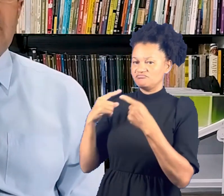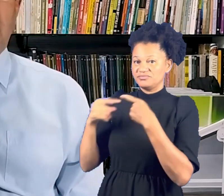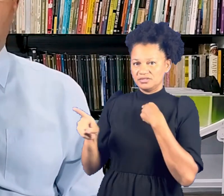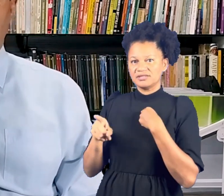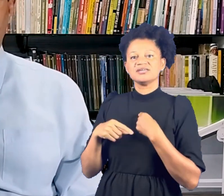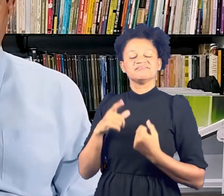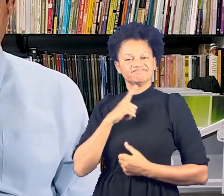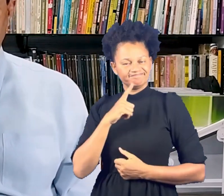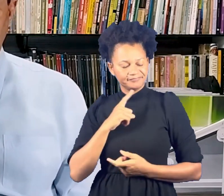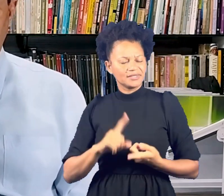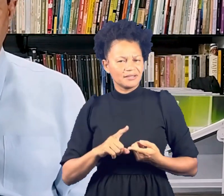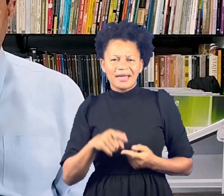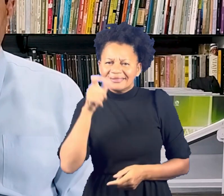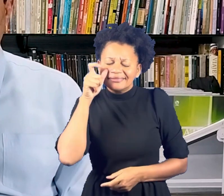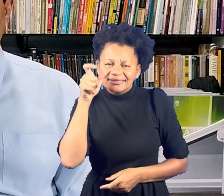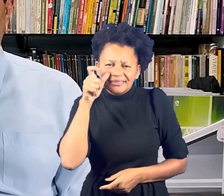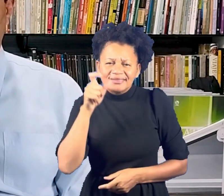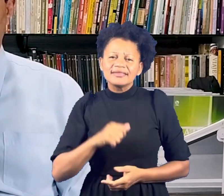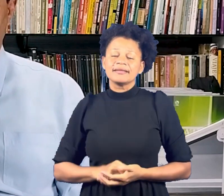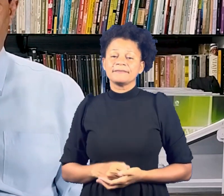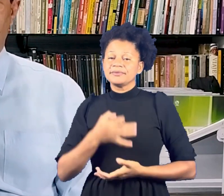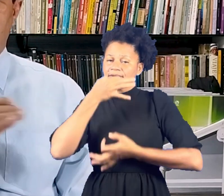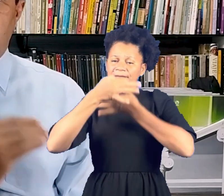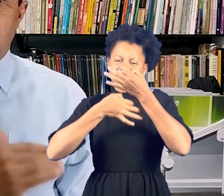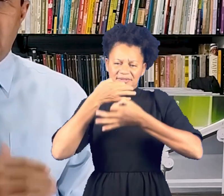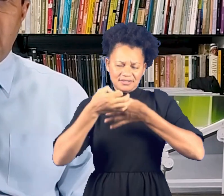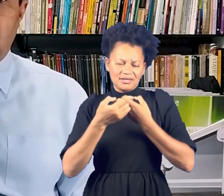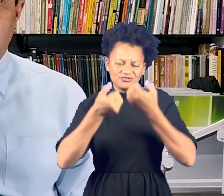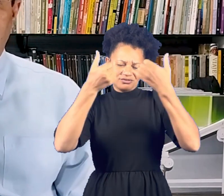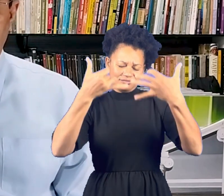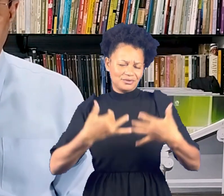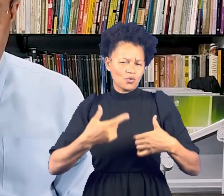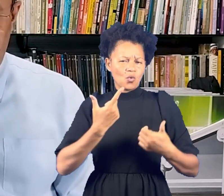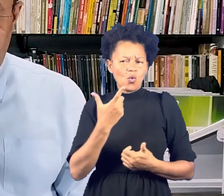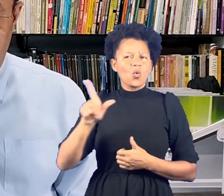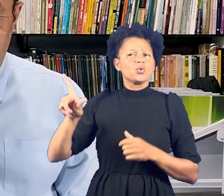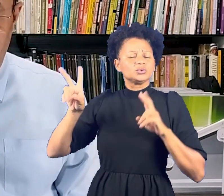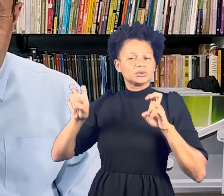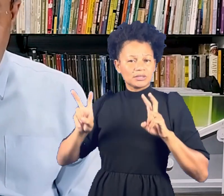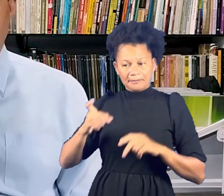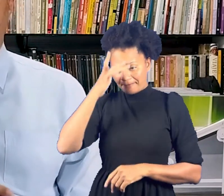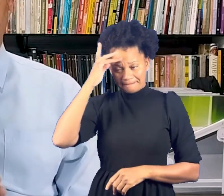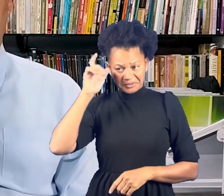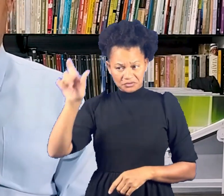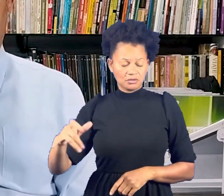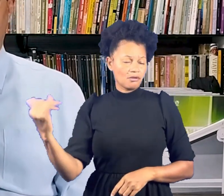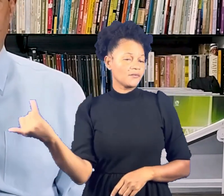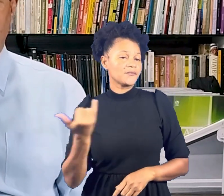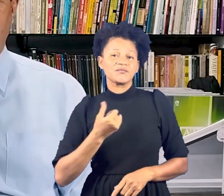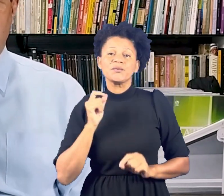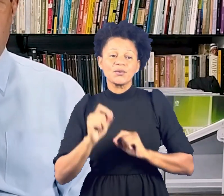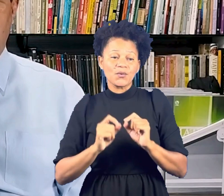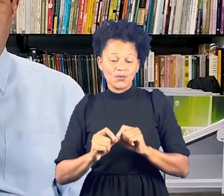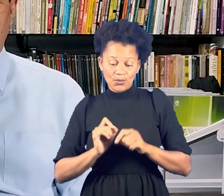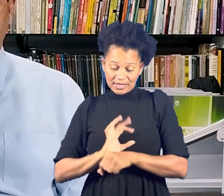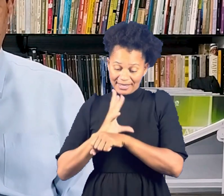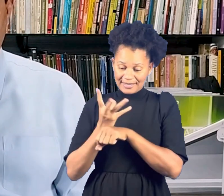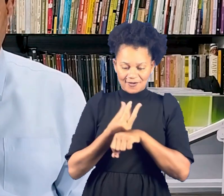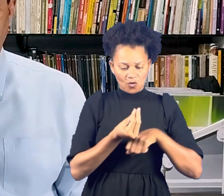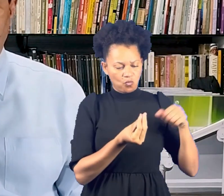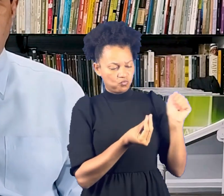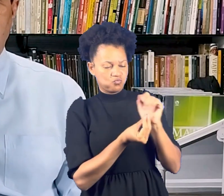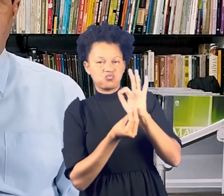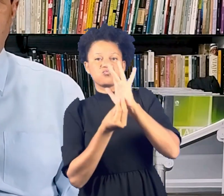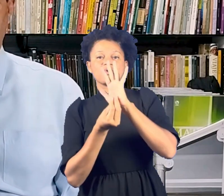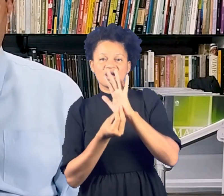inimizades. Isso aqui é muito interessante e eu creio que nós comentamos em outras lições, não é? Alguém diz que quando a igreja